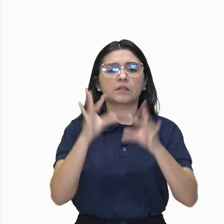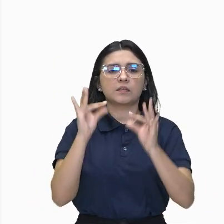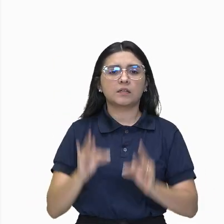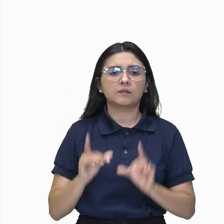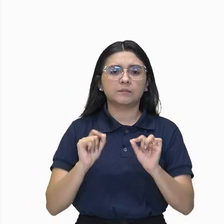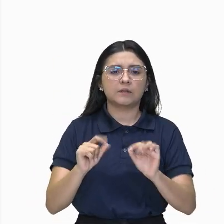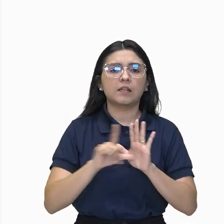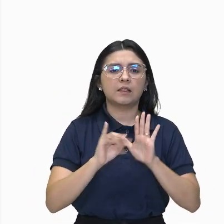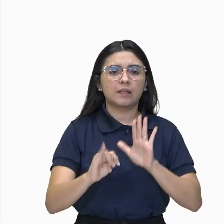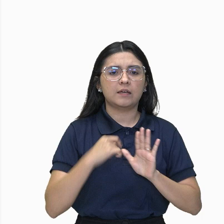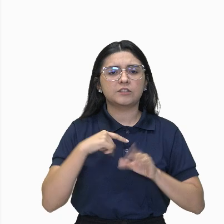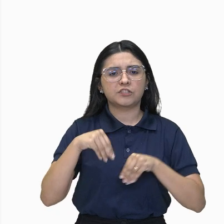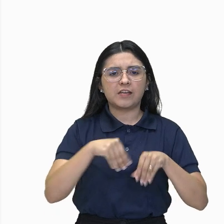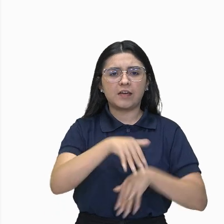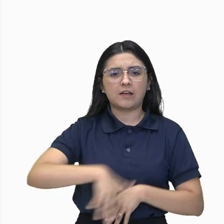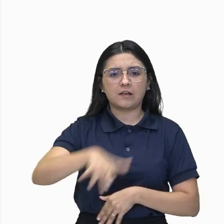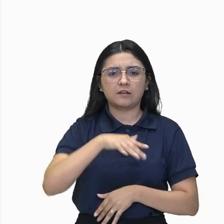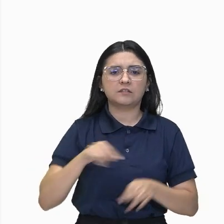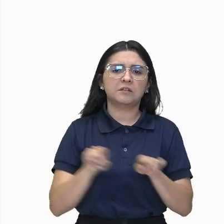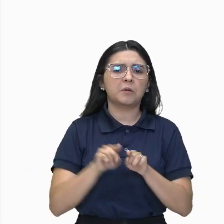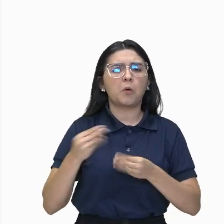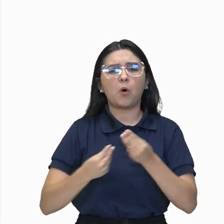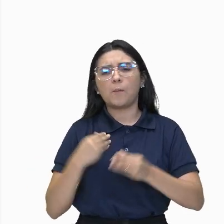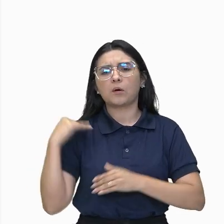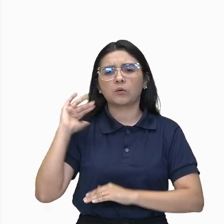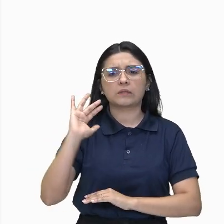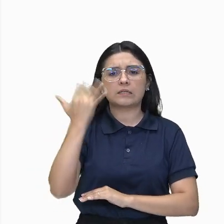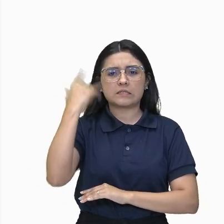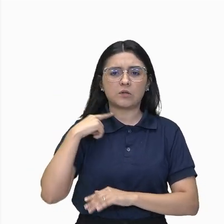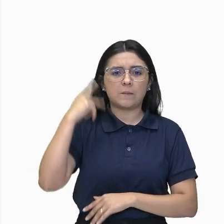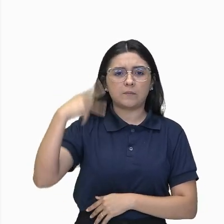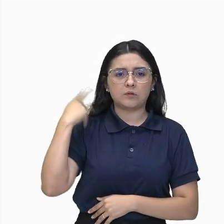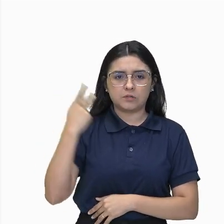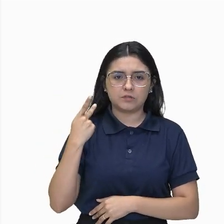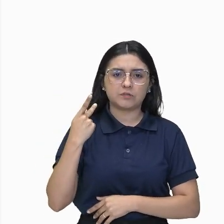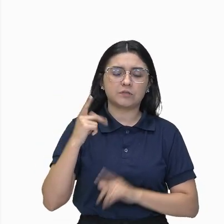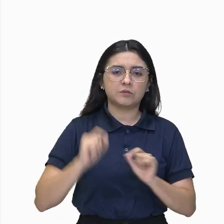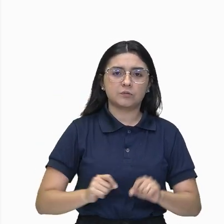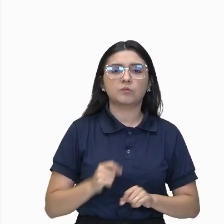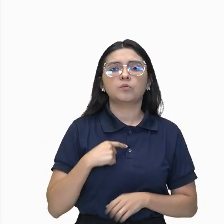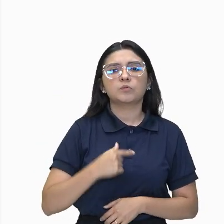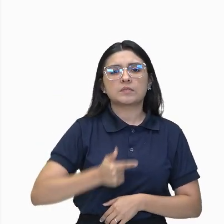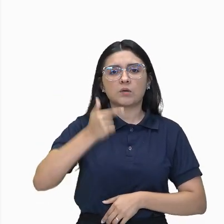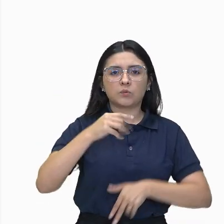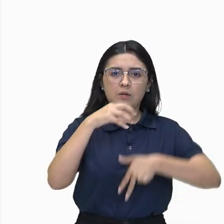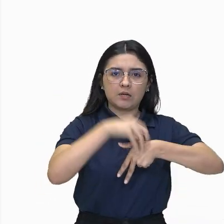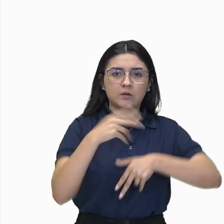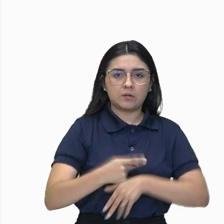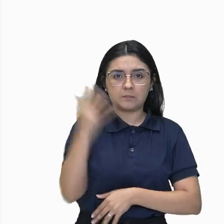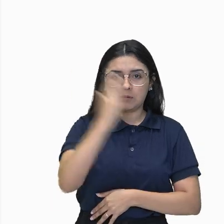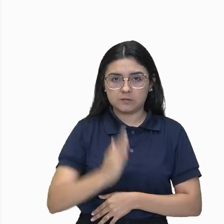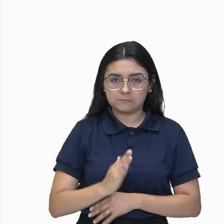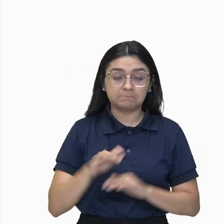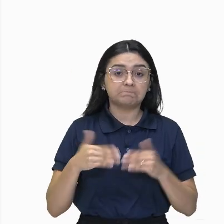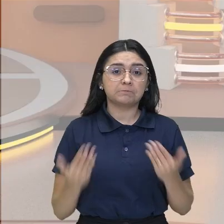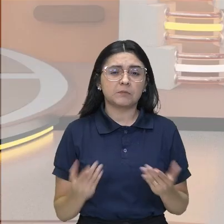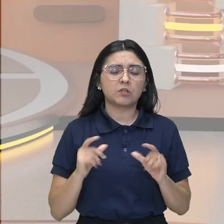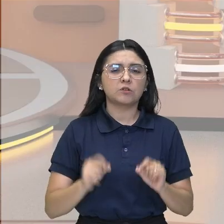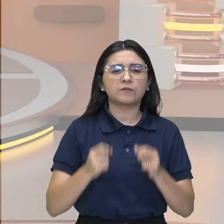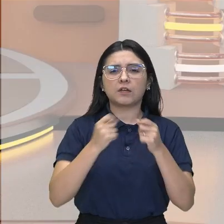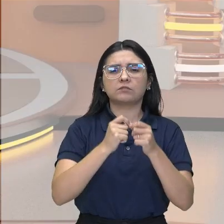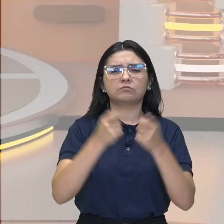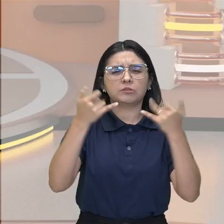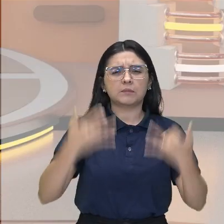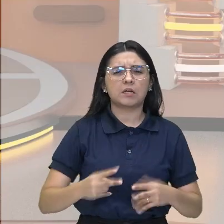Detalhamento, a Lei de Terras e seus desdobramentos na política do Segundo Reinado. A gente vai falar um pouquinho sobre o Segundo